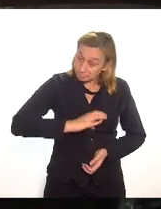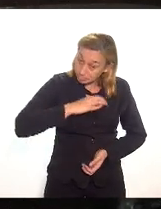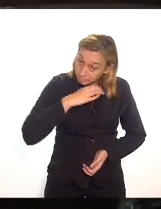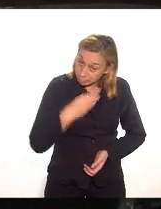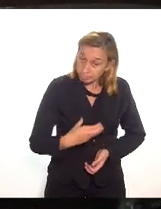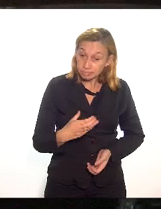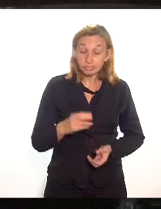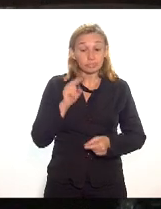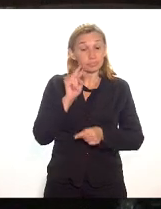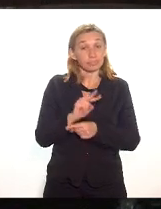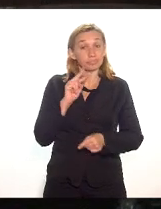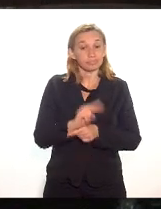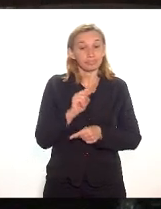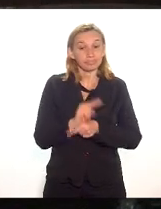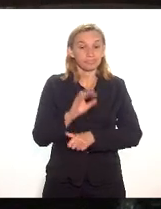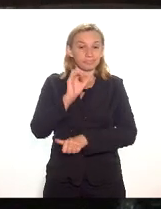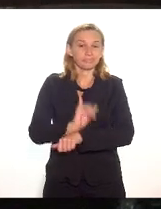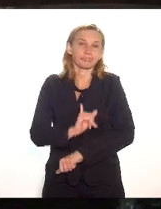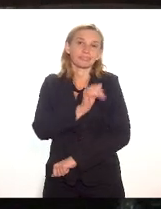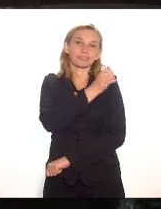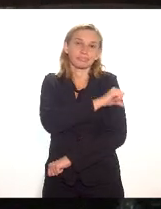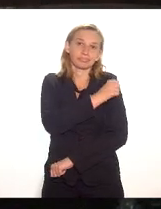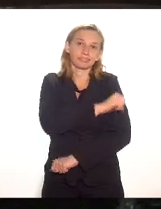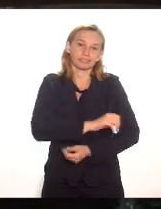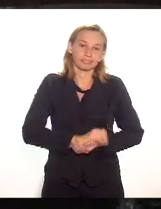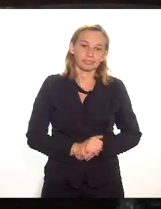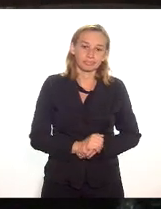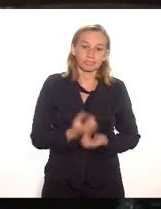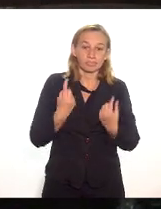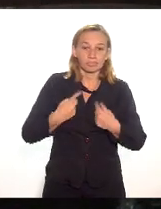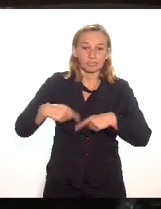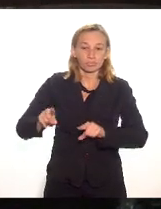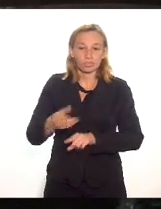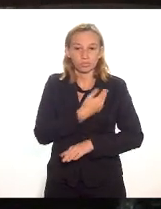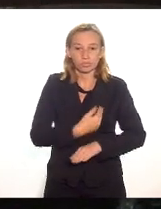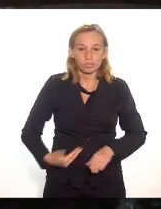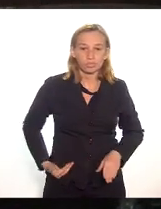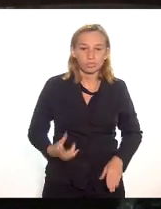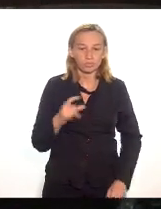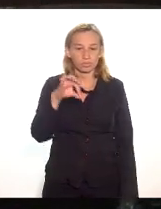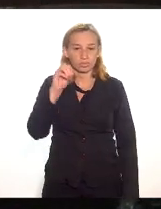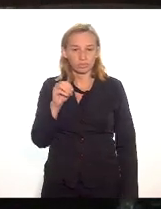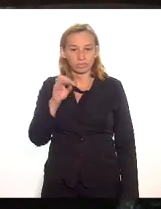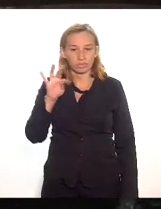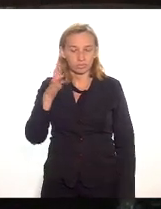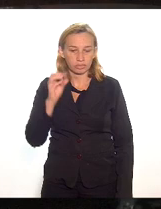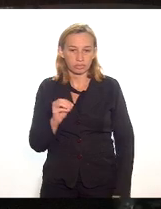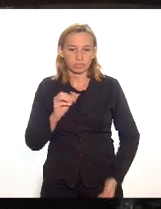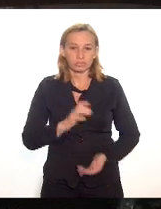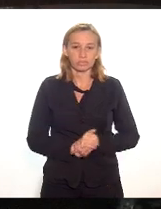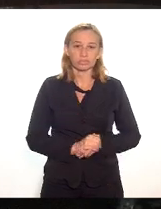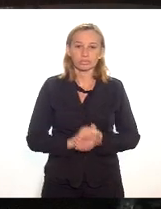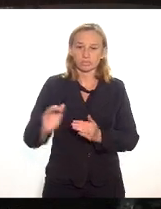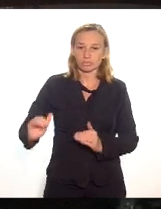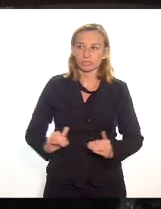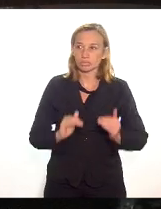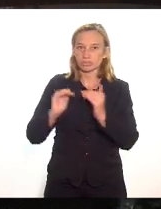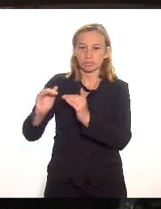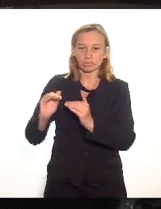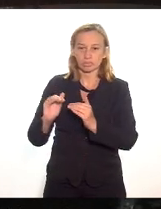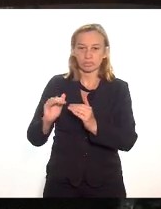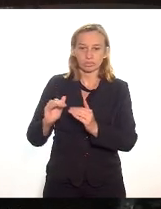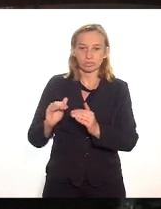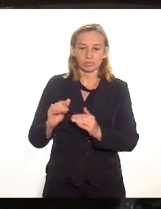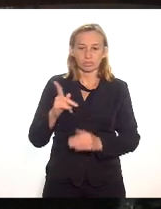de defender o Estado do Rio de Janeiro quando o governador Cláudio Castro está submisso a